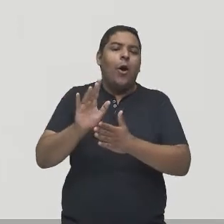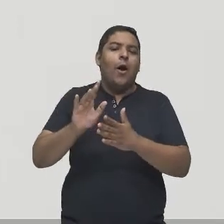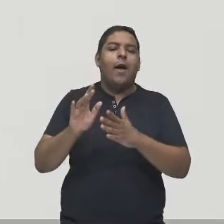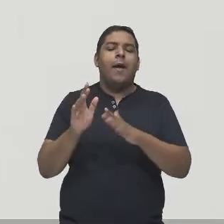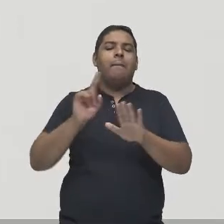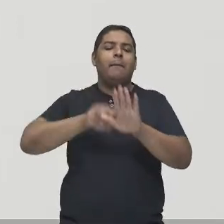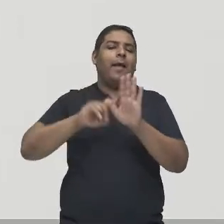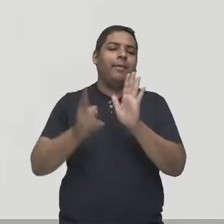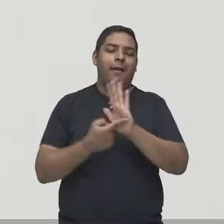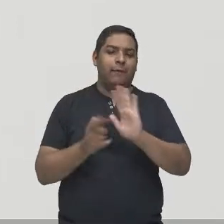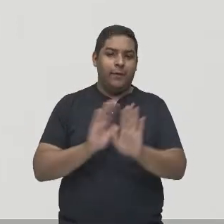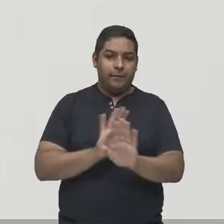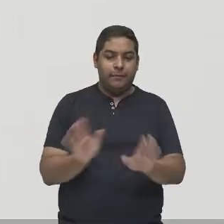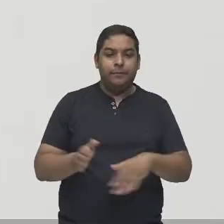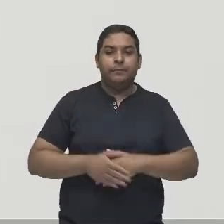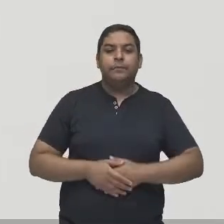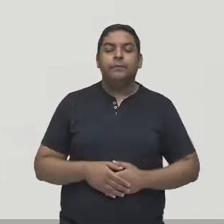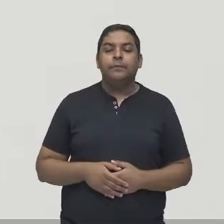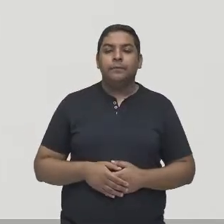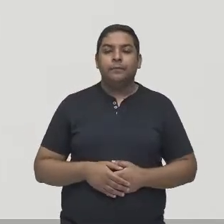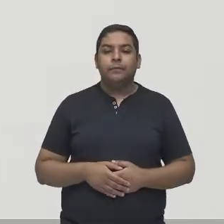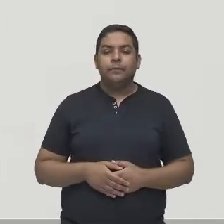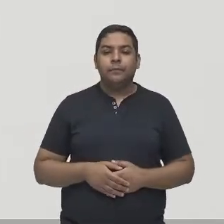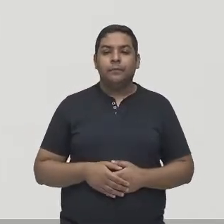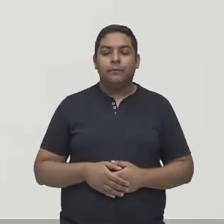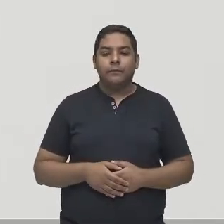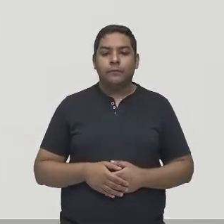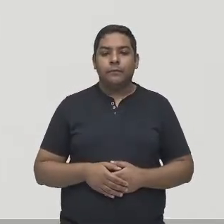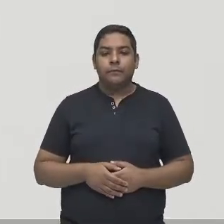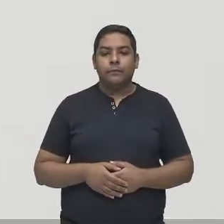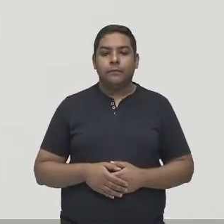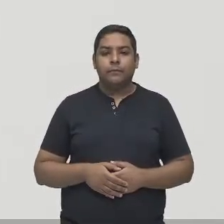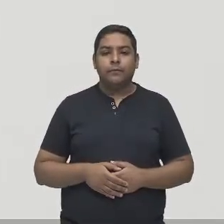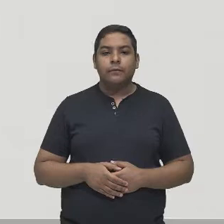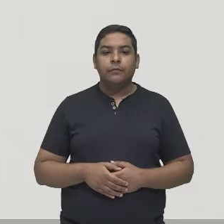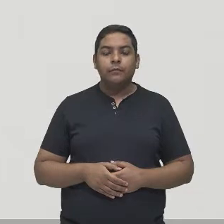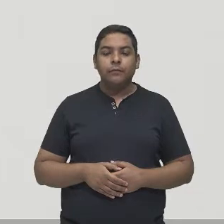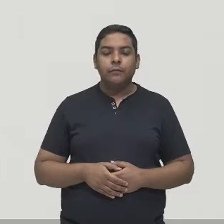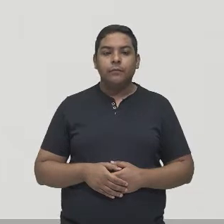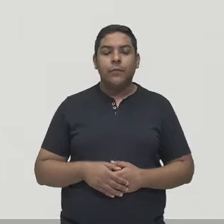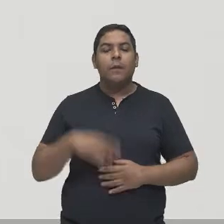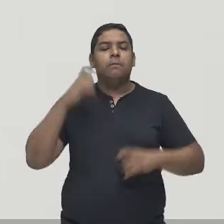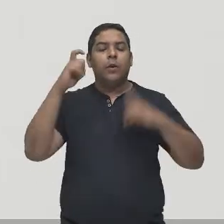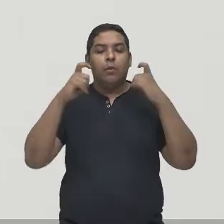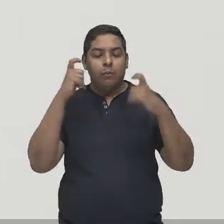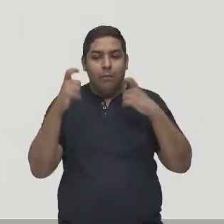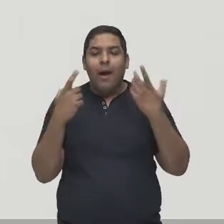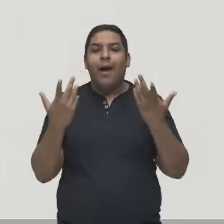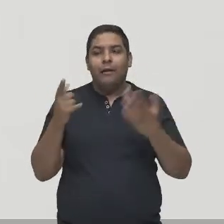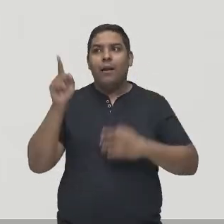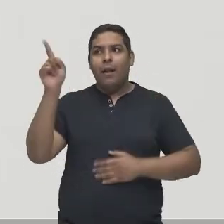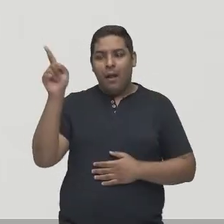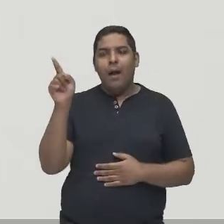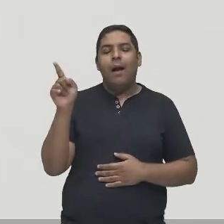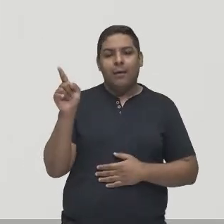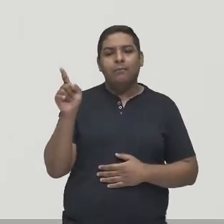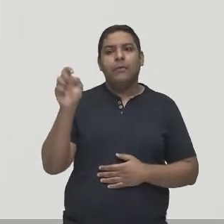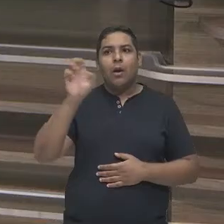na Ásia. Aí terminou a guerra e eu tenho ali todo mundo muito preocupado. Eu preciso ser mais forte, eu preciso ser